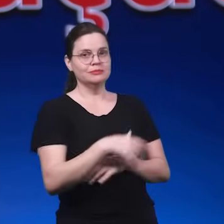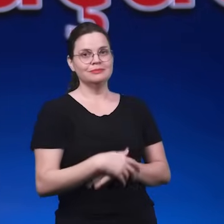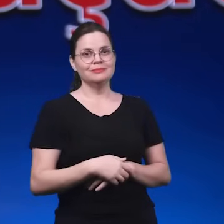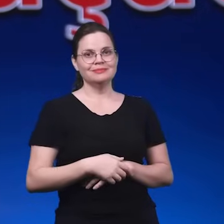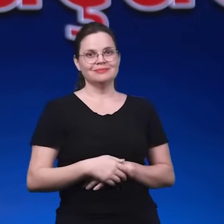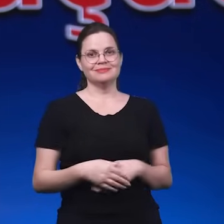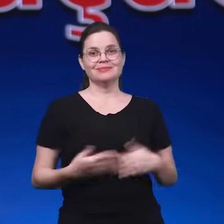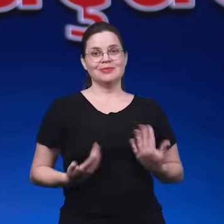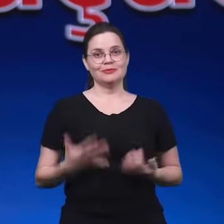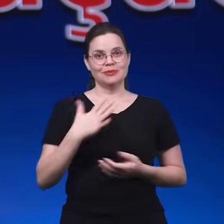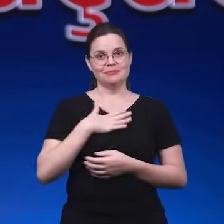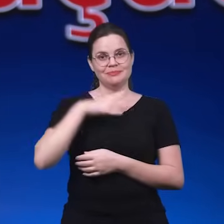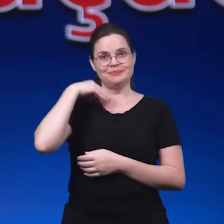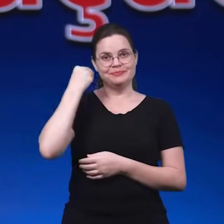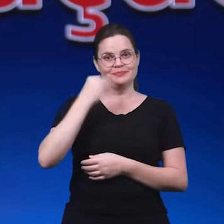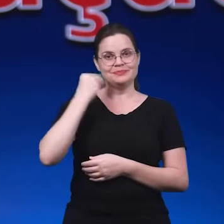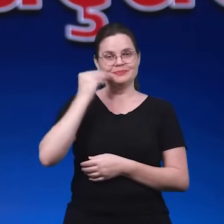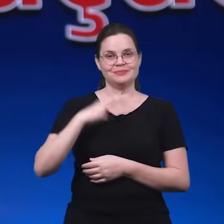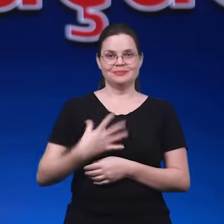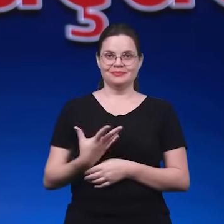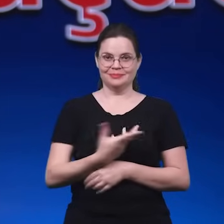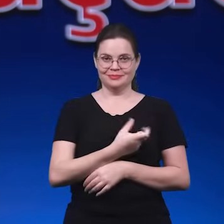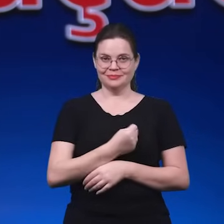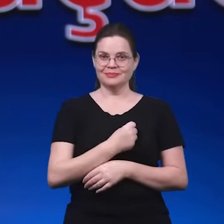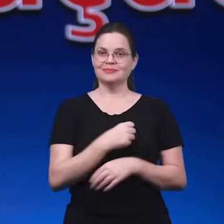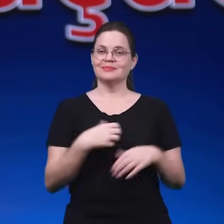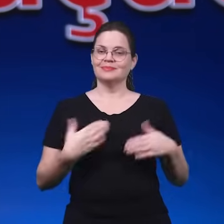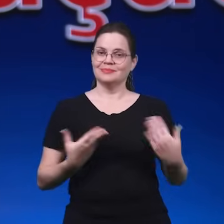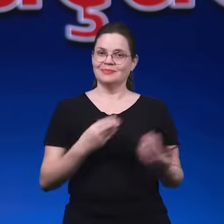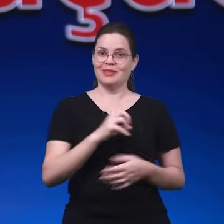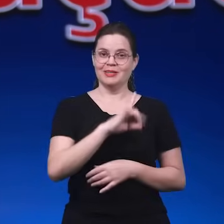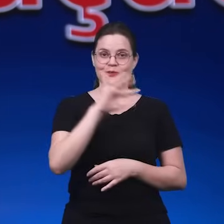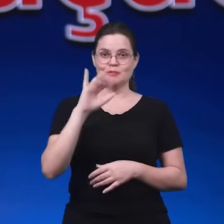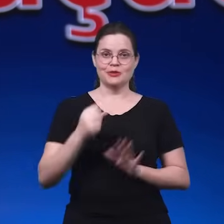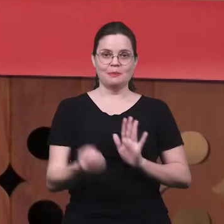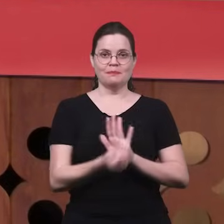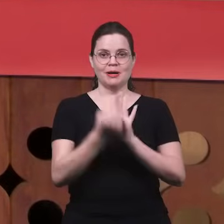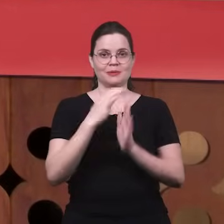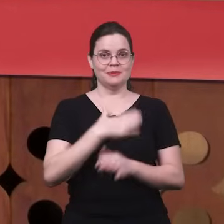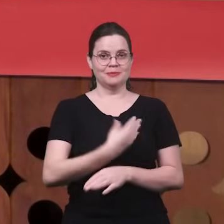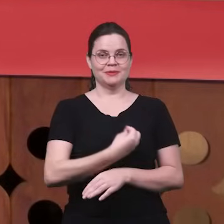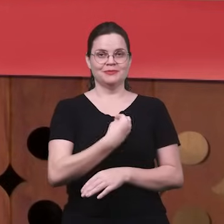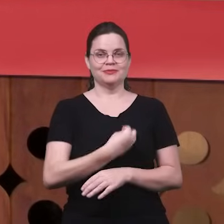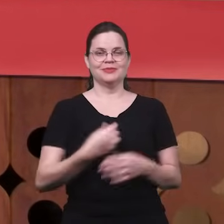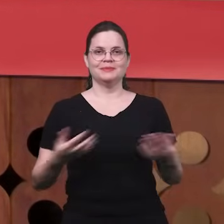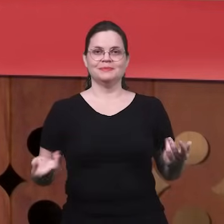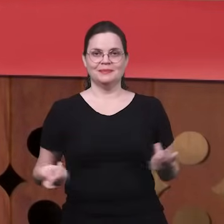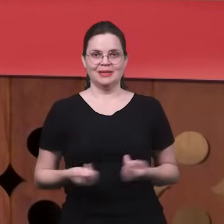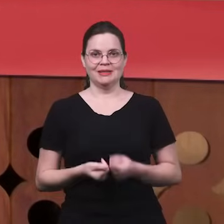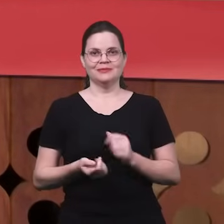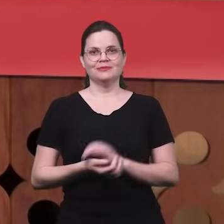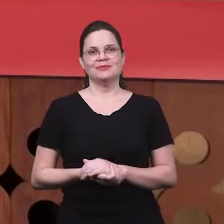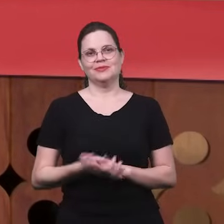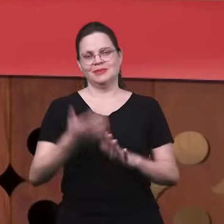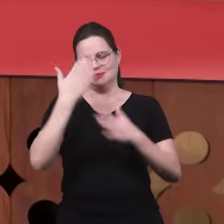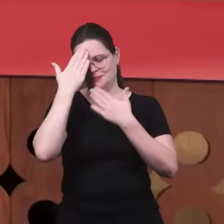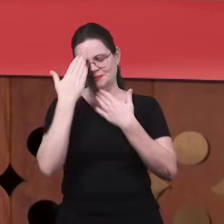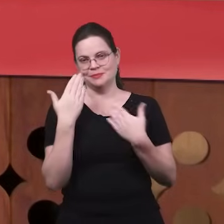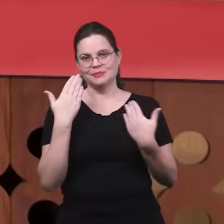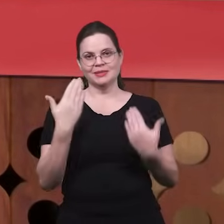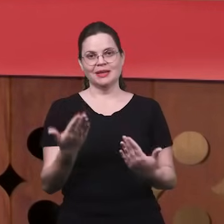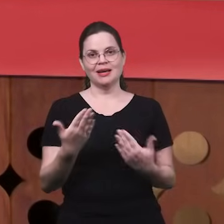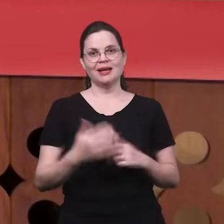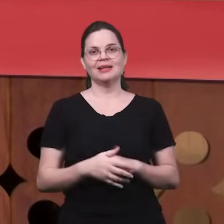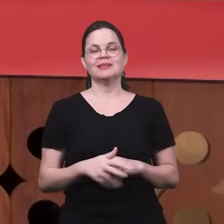experiência de salvação, de conversão. Esse dia marcou a minha vida. Maravilha, pastor Anderson. Obrigado por